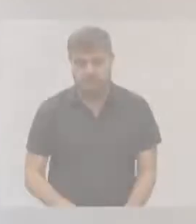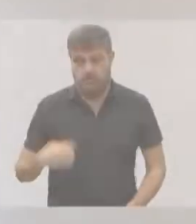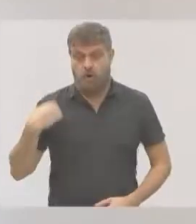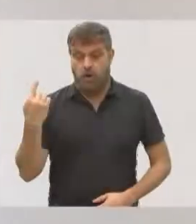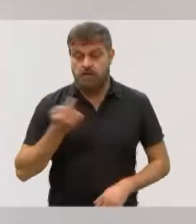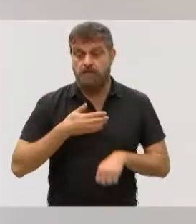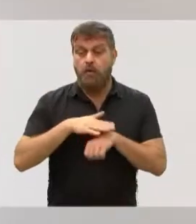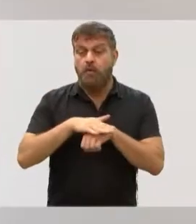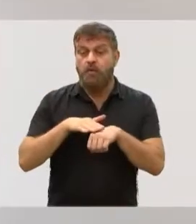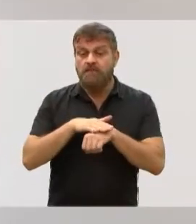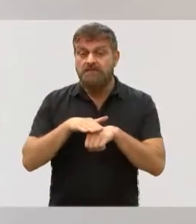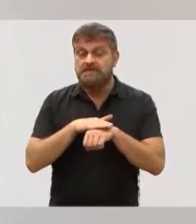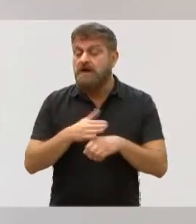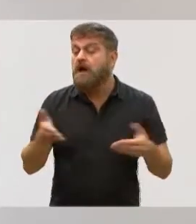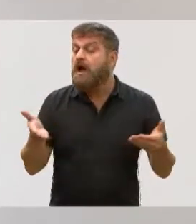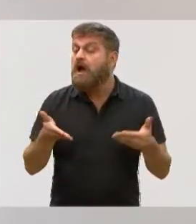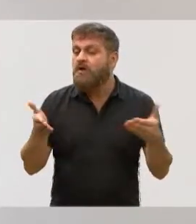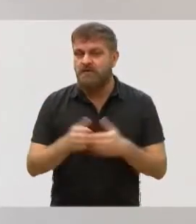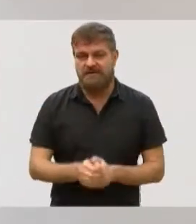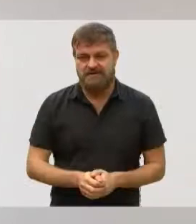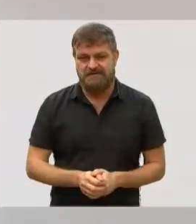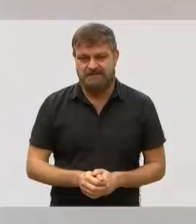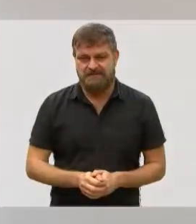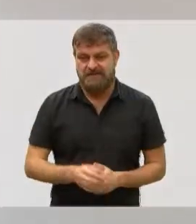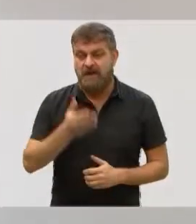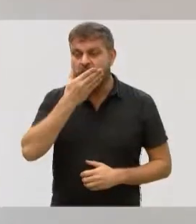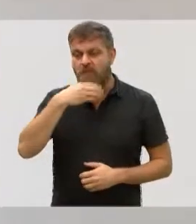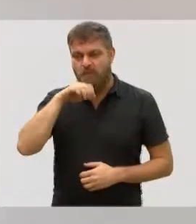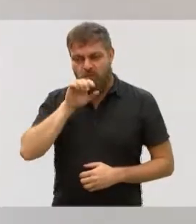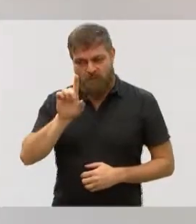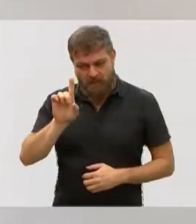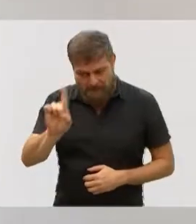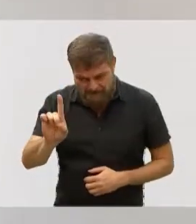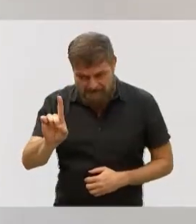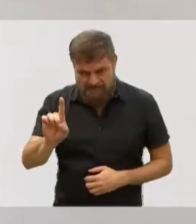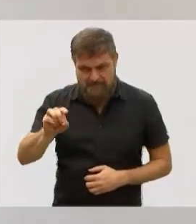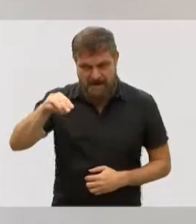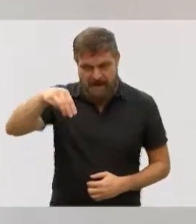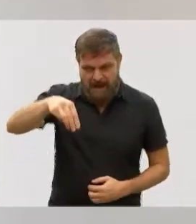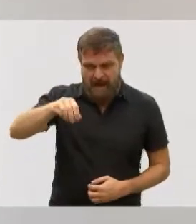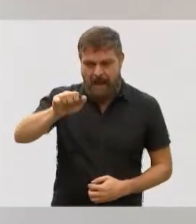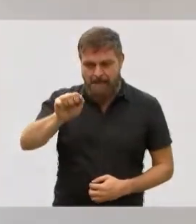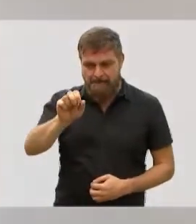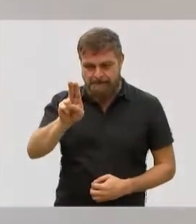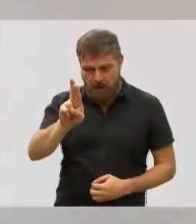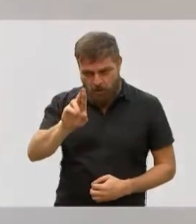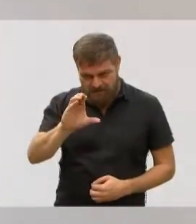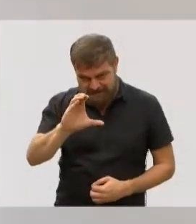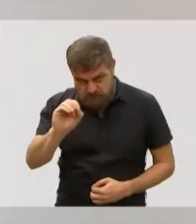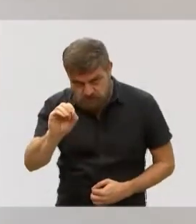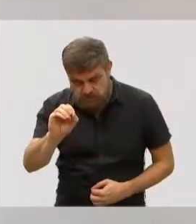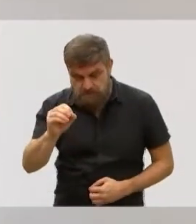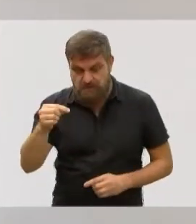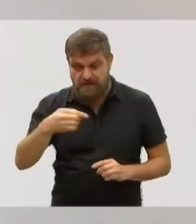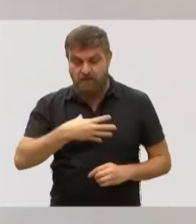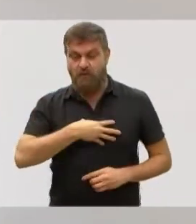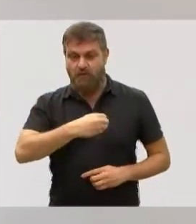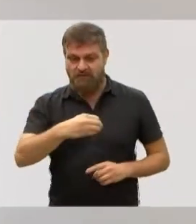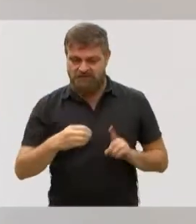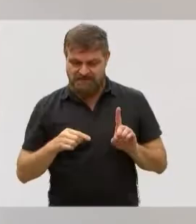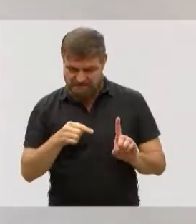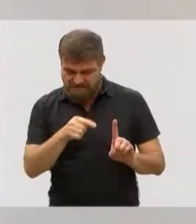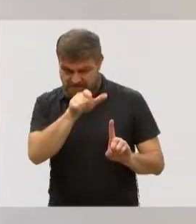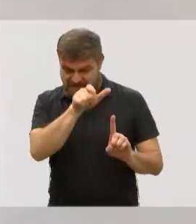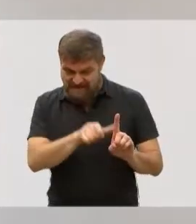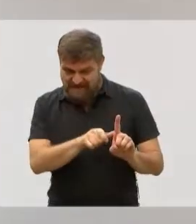Nós vamos conversar agora com o pai, o Maurício Carvalho, e com o Rafael, que